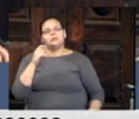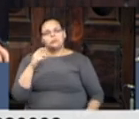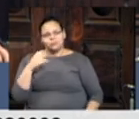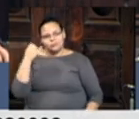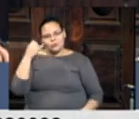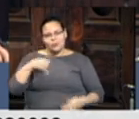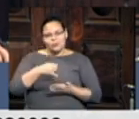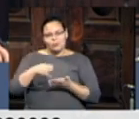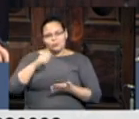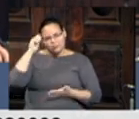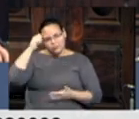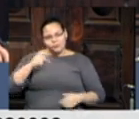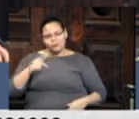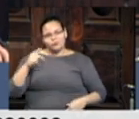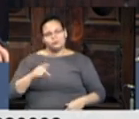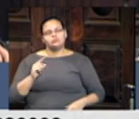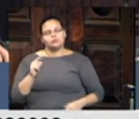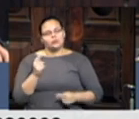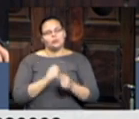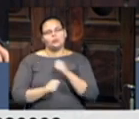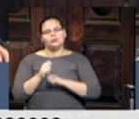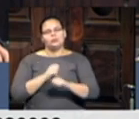petróleo na economia desse país.